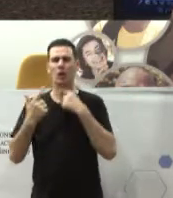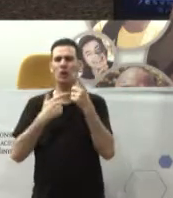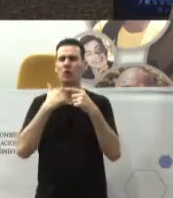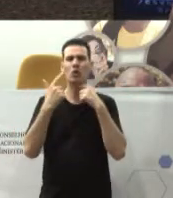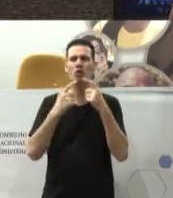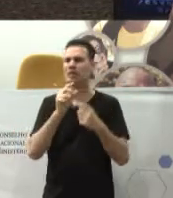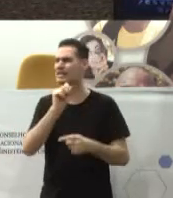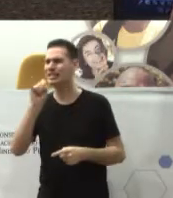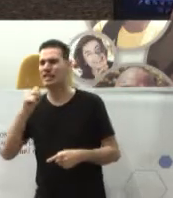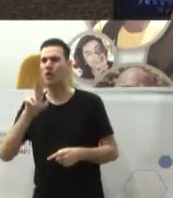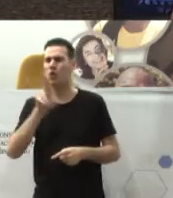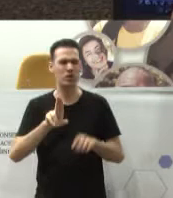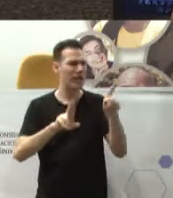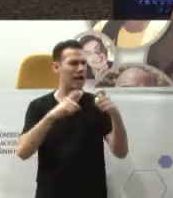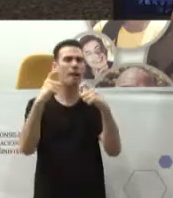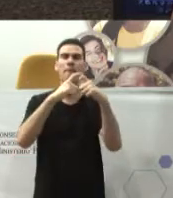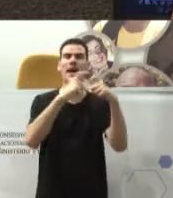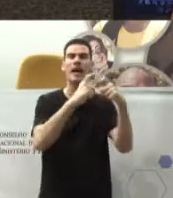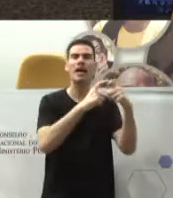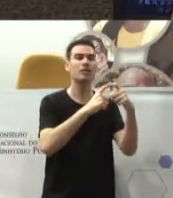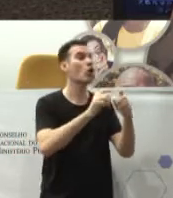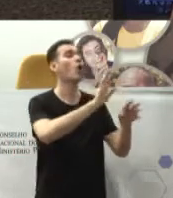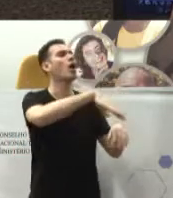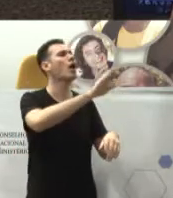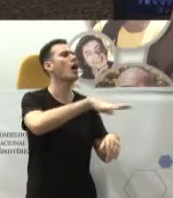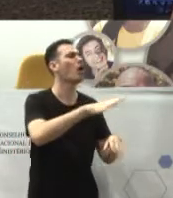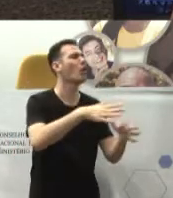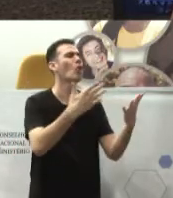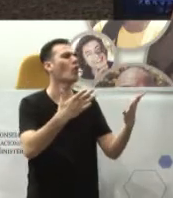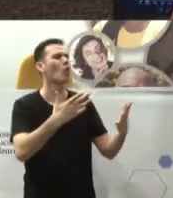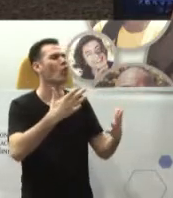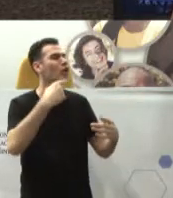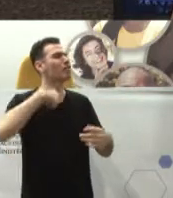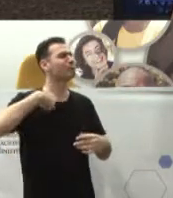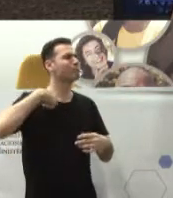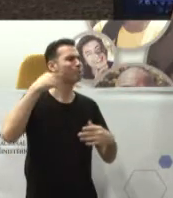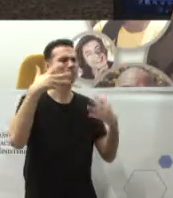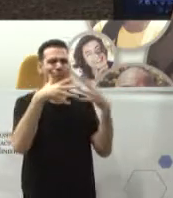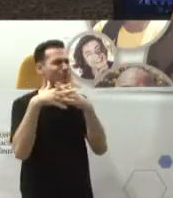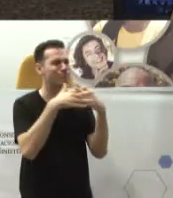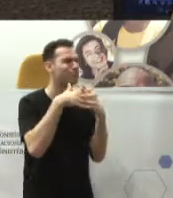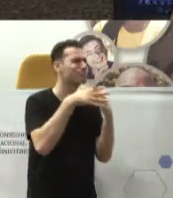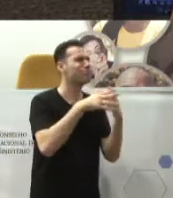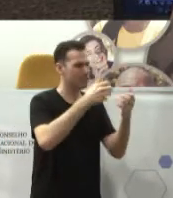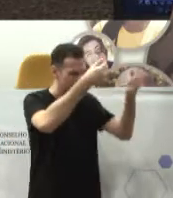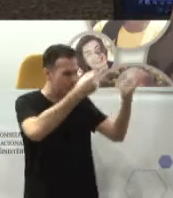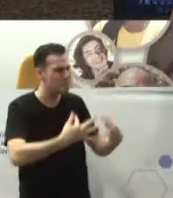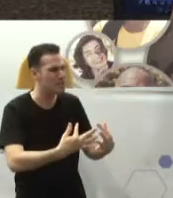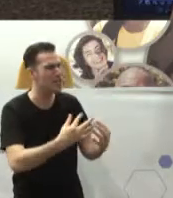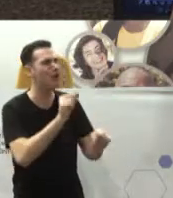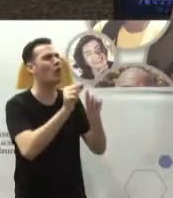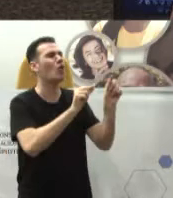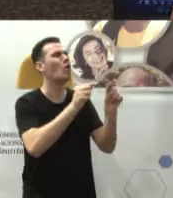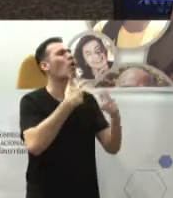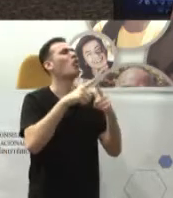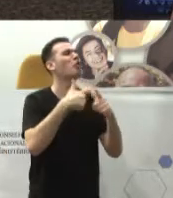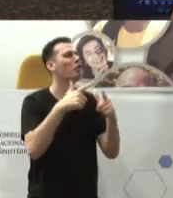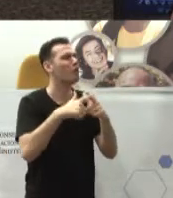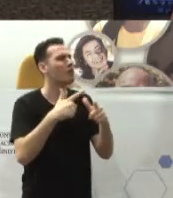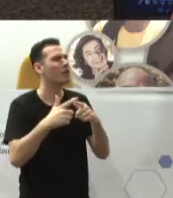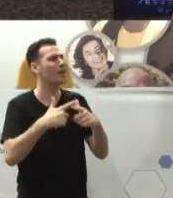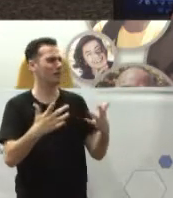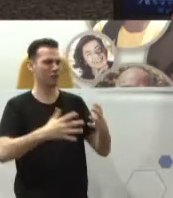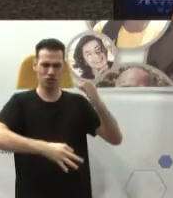dúvida, médico, me esclareça o que está acontecendo, eu só quero isso, não quero saber de medicina, não quero saber de